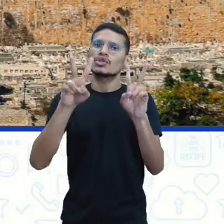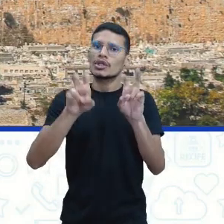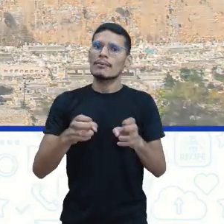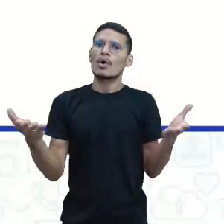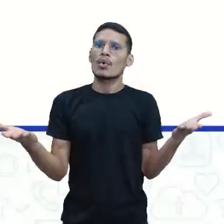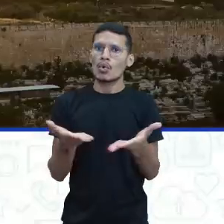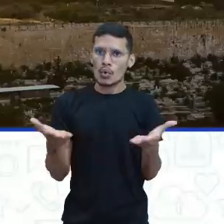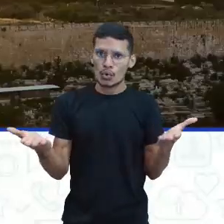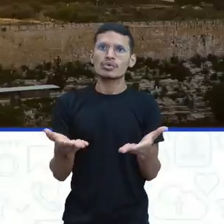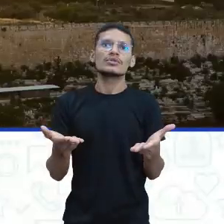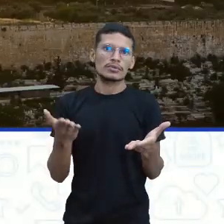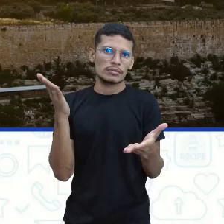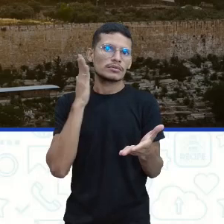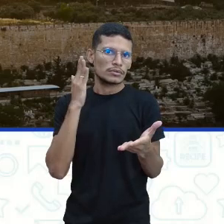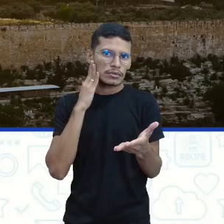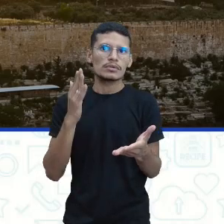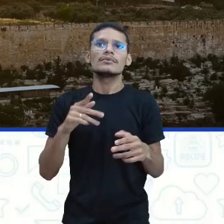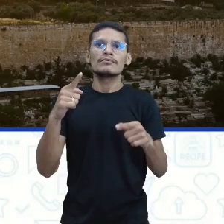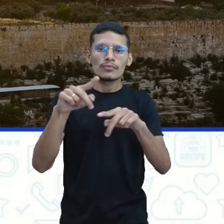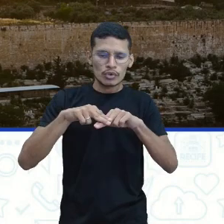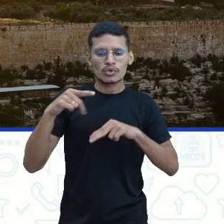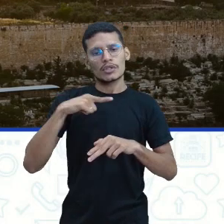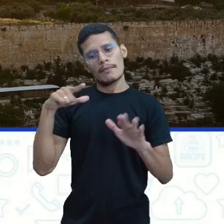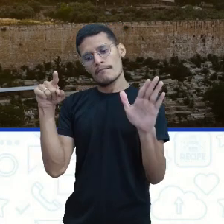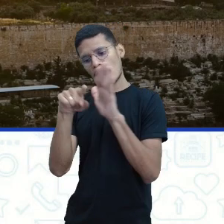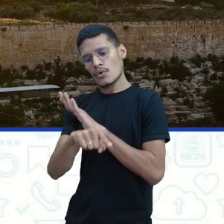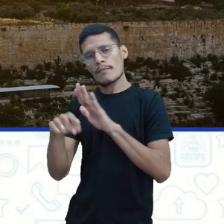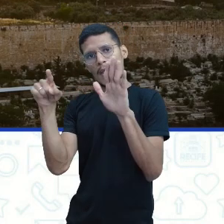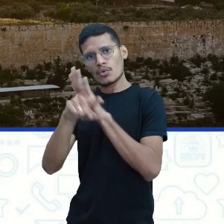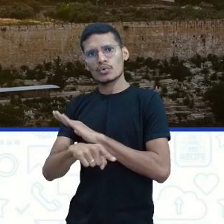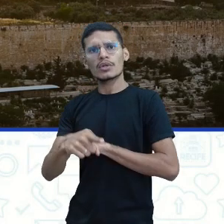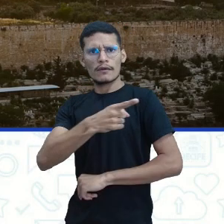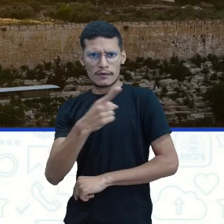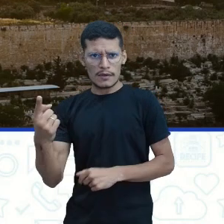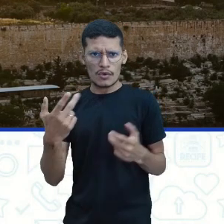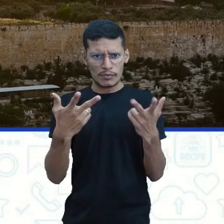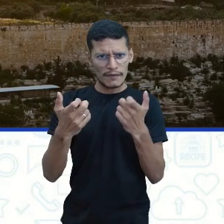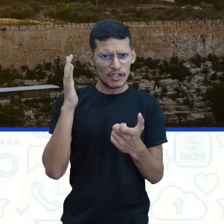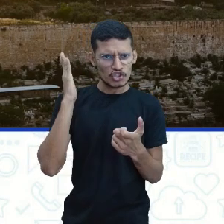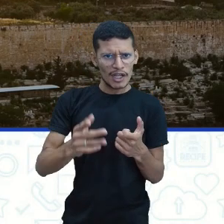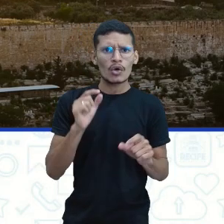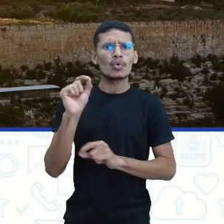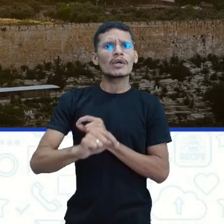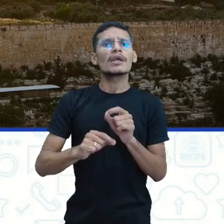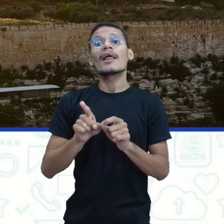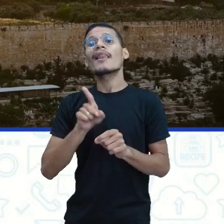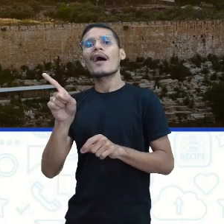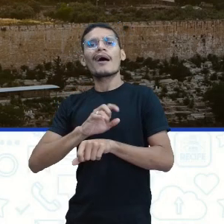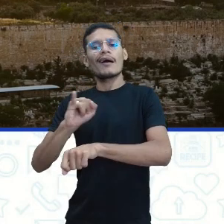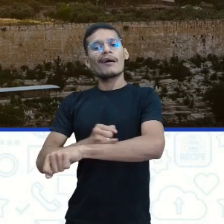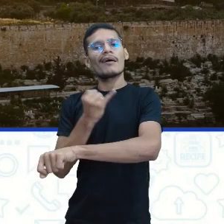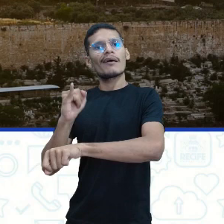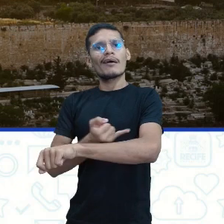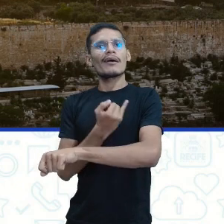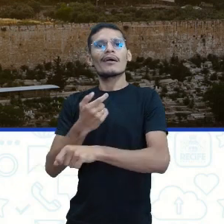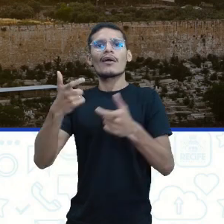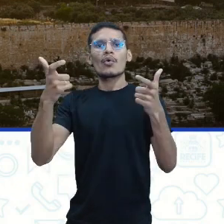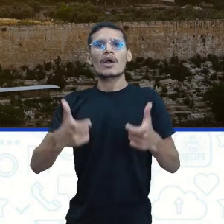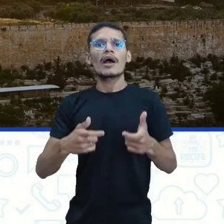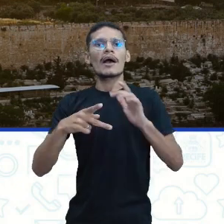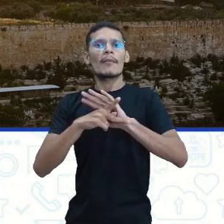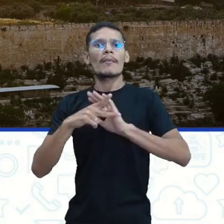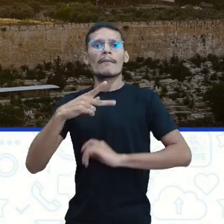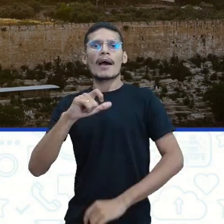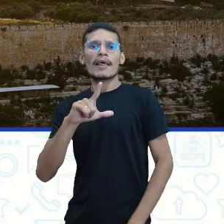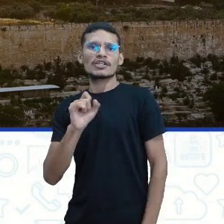de hoje, né? E aí vem as perguntas, né? Você já observou, né, o quanto a cidade de Jerusalém e a região da